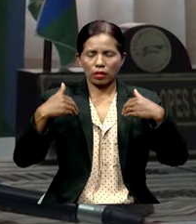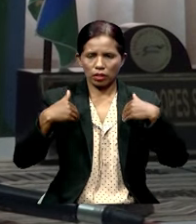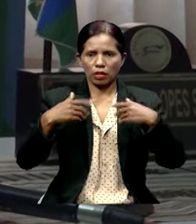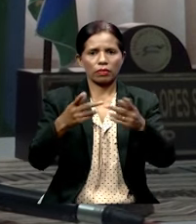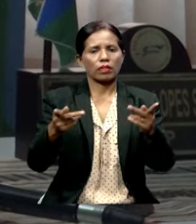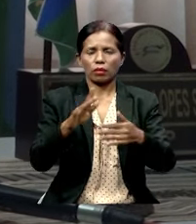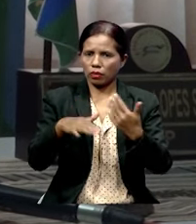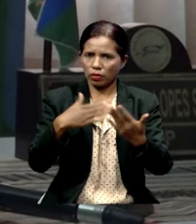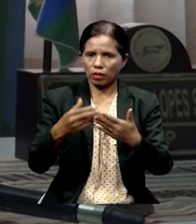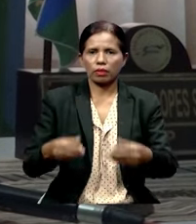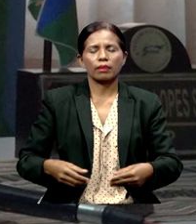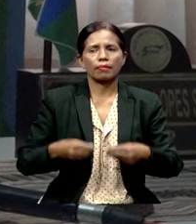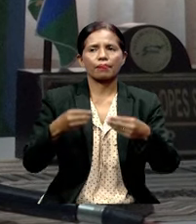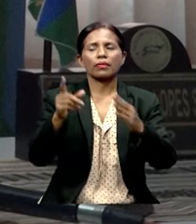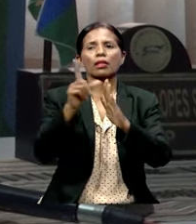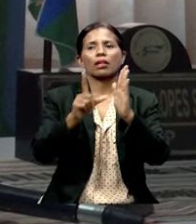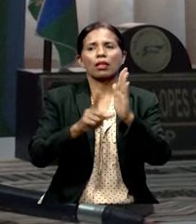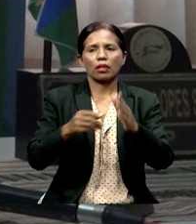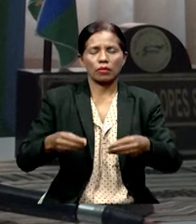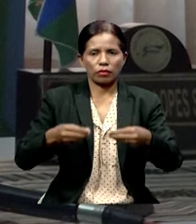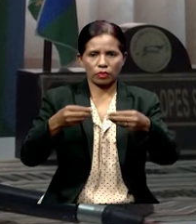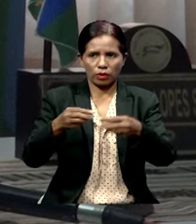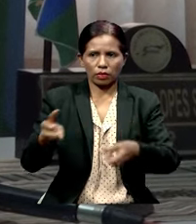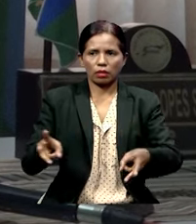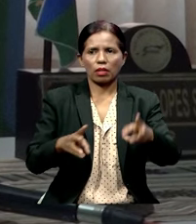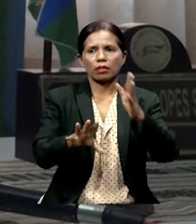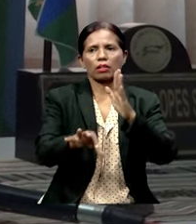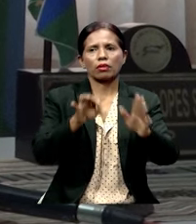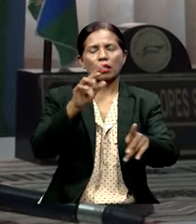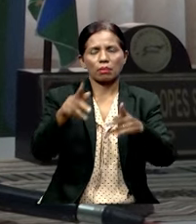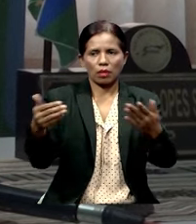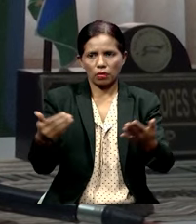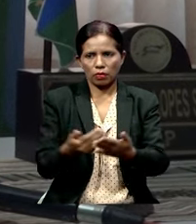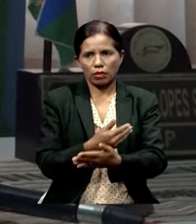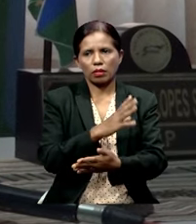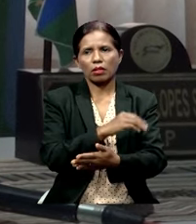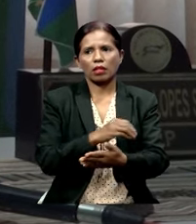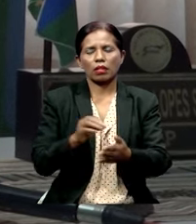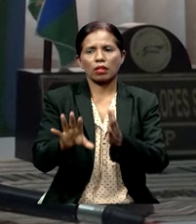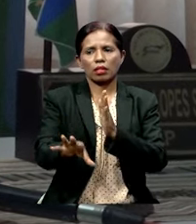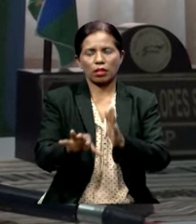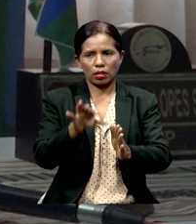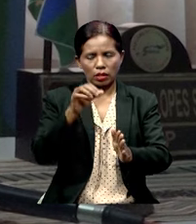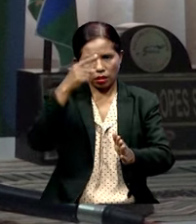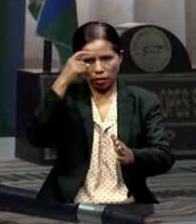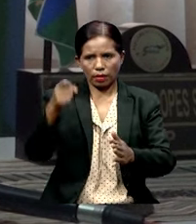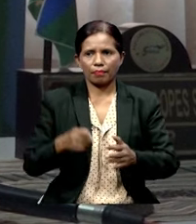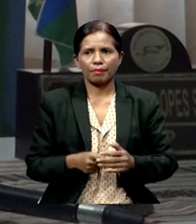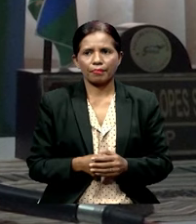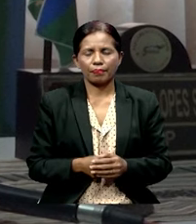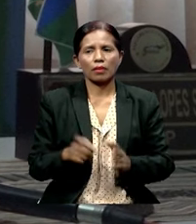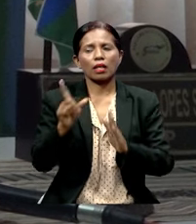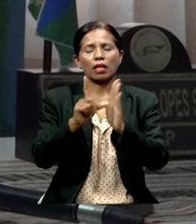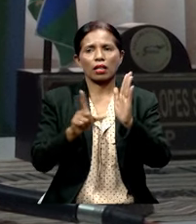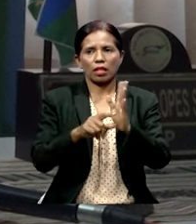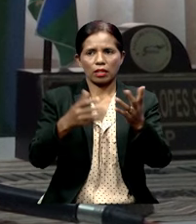roto nebe lei fodala ato bele nomeia fale ema fom nomeia politicamente tamba lei da